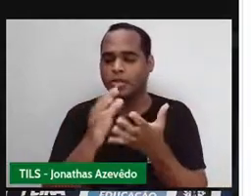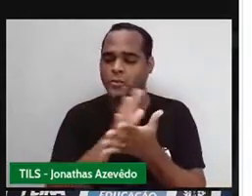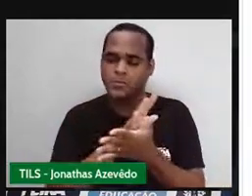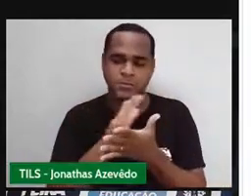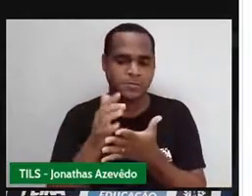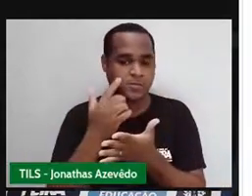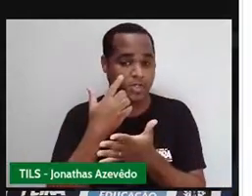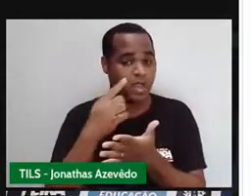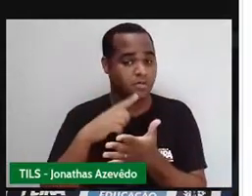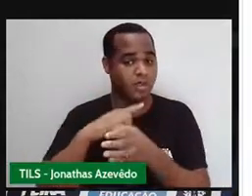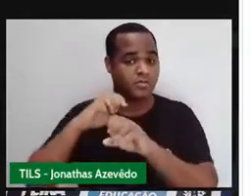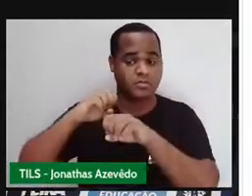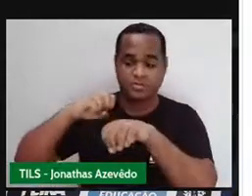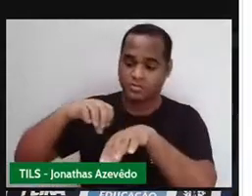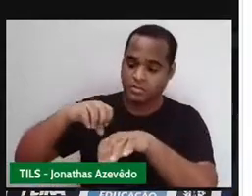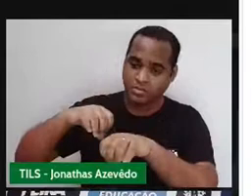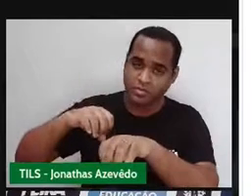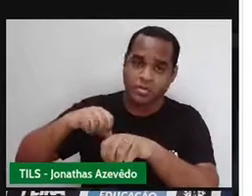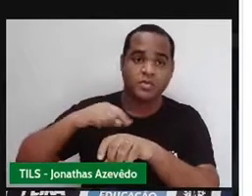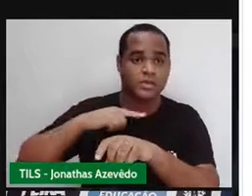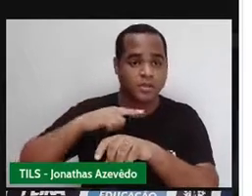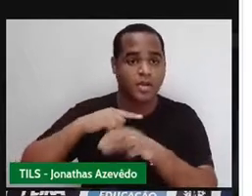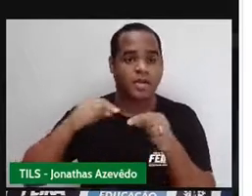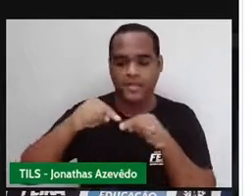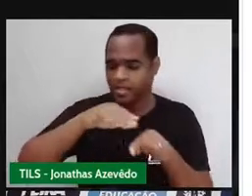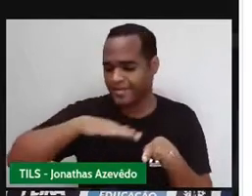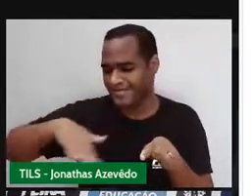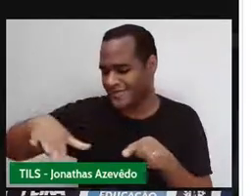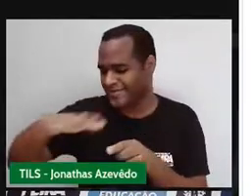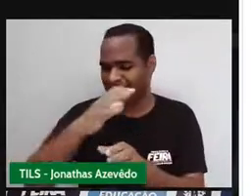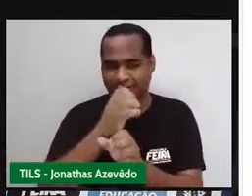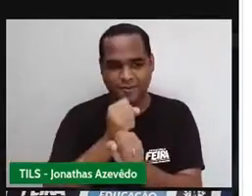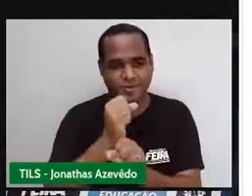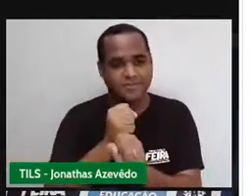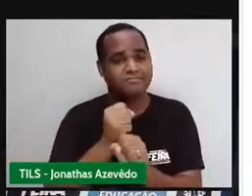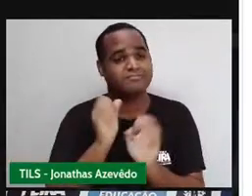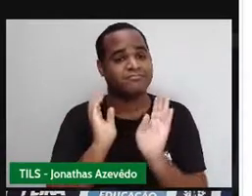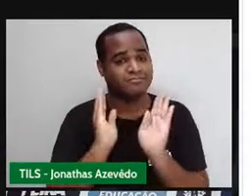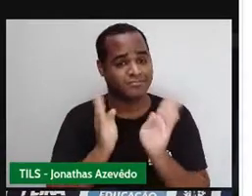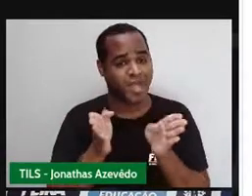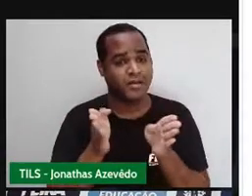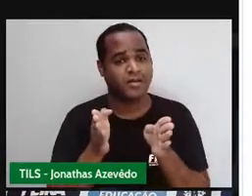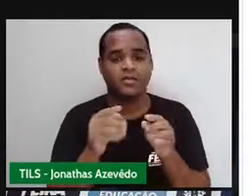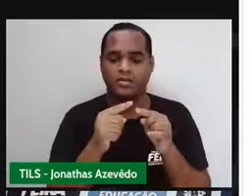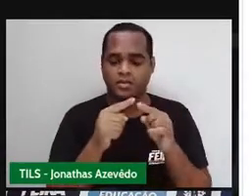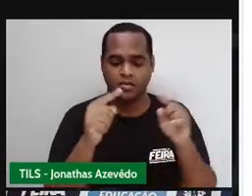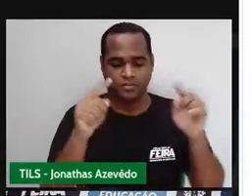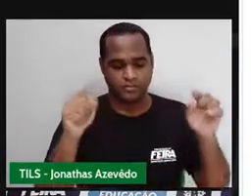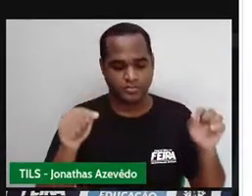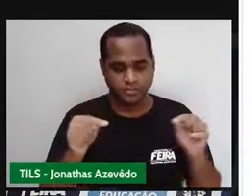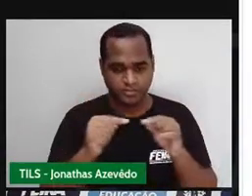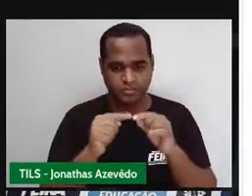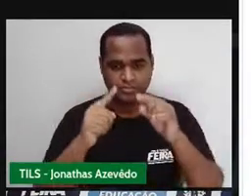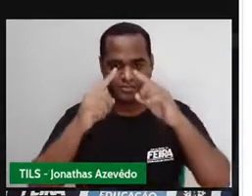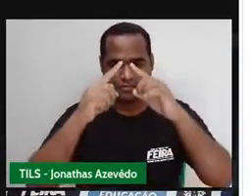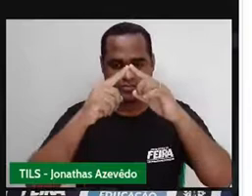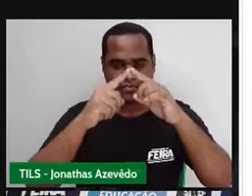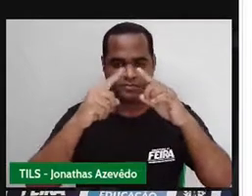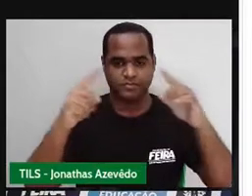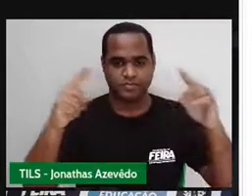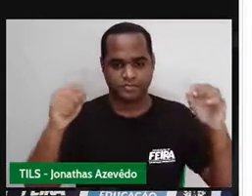a gente teve aulas sobre cálculo de área né de quadrados de